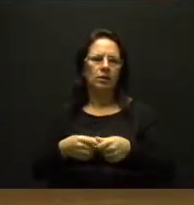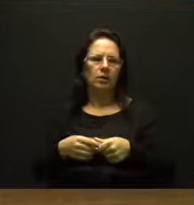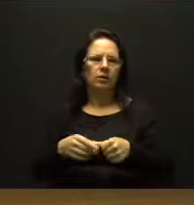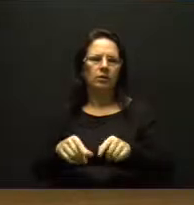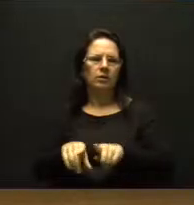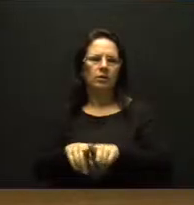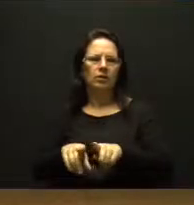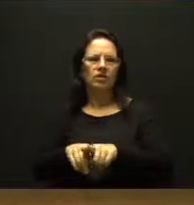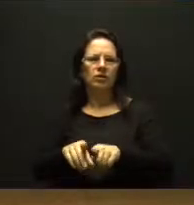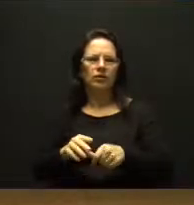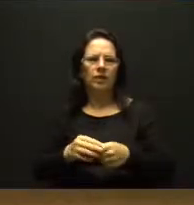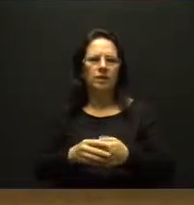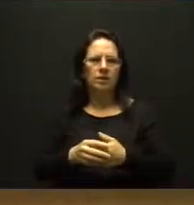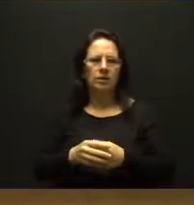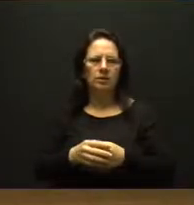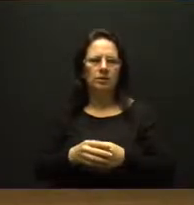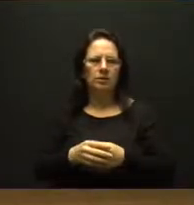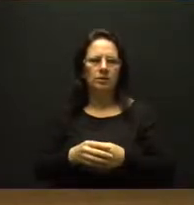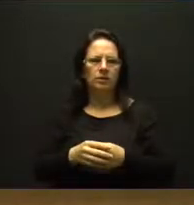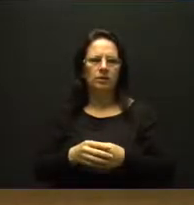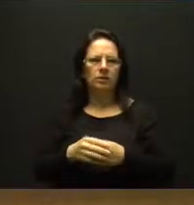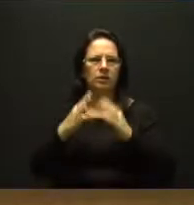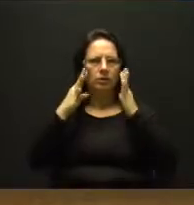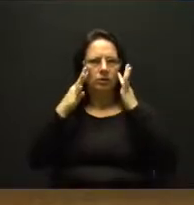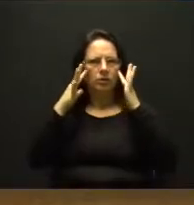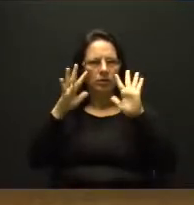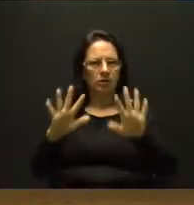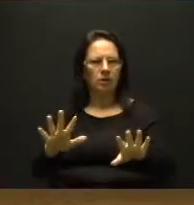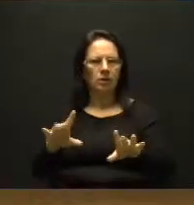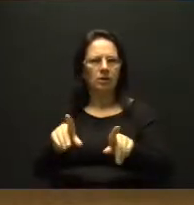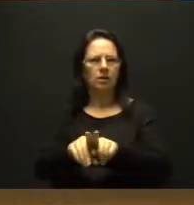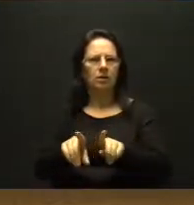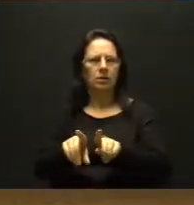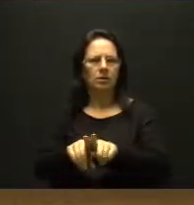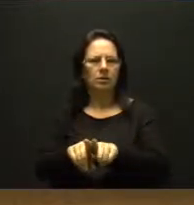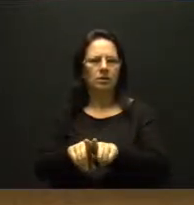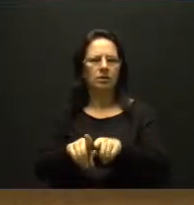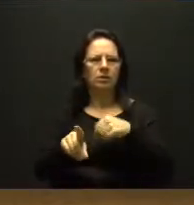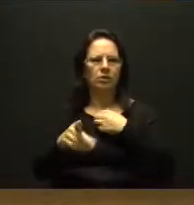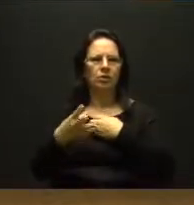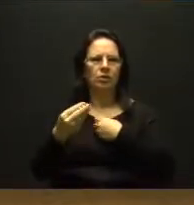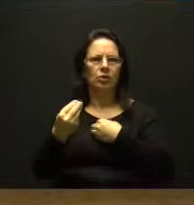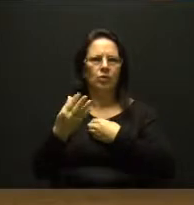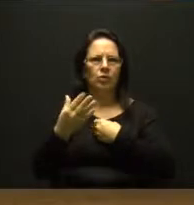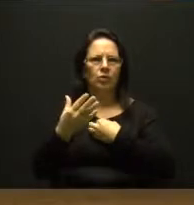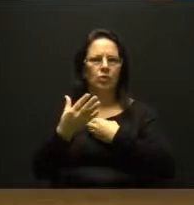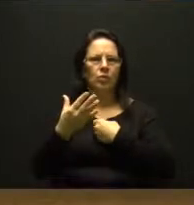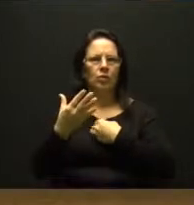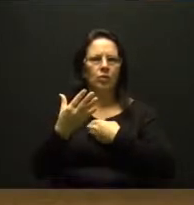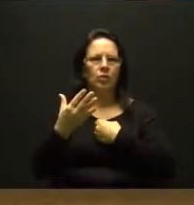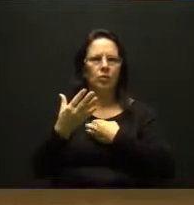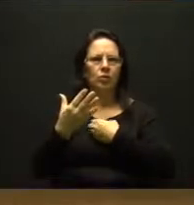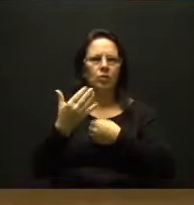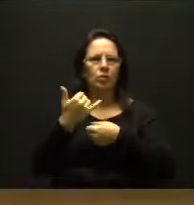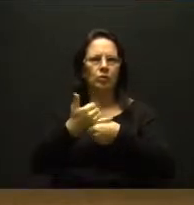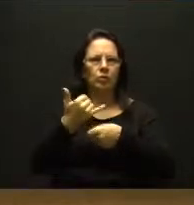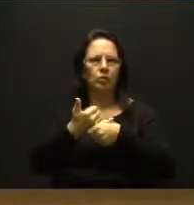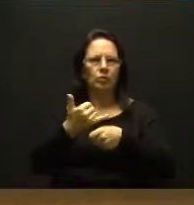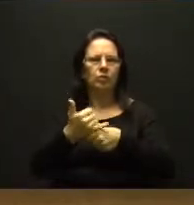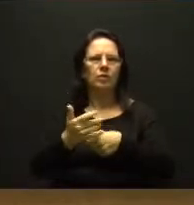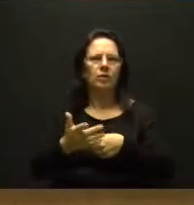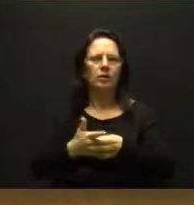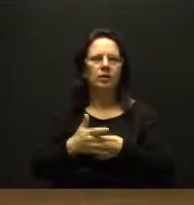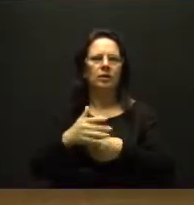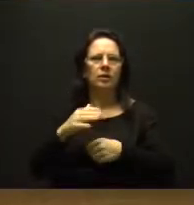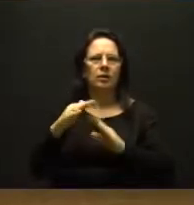a essa documentação que se atentem para isso é porque muitos donos de creche conveniada por questão